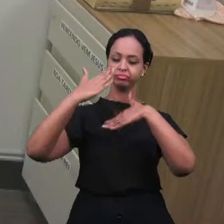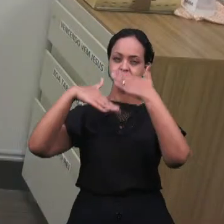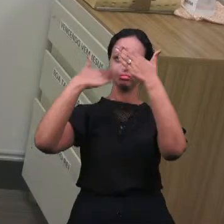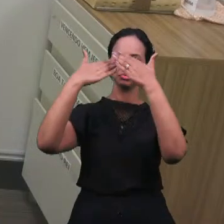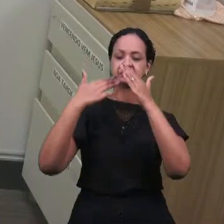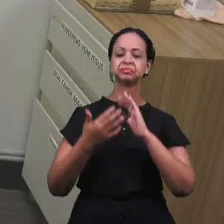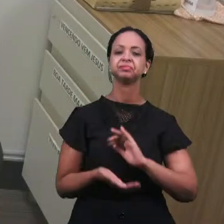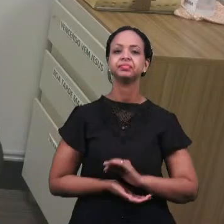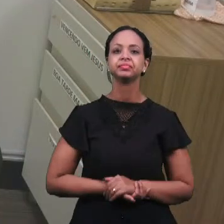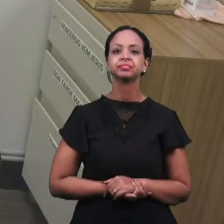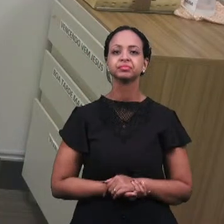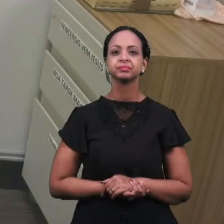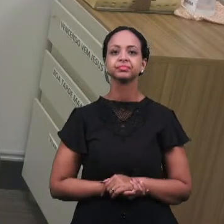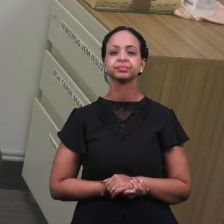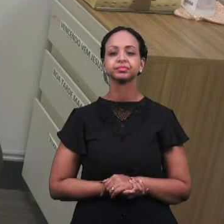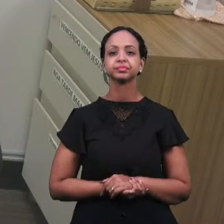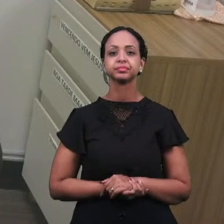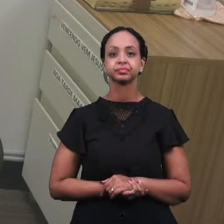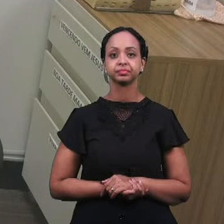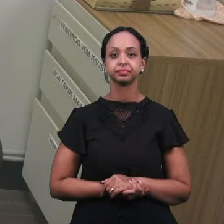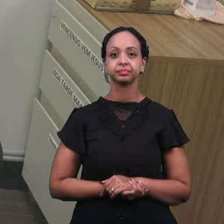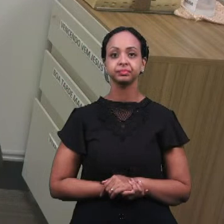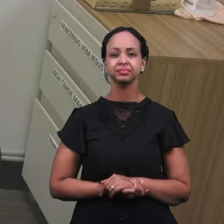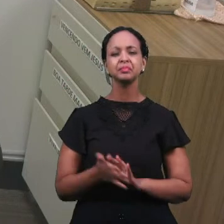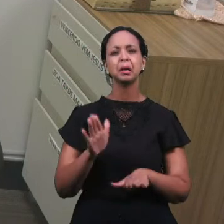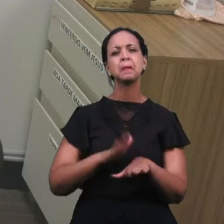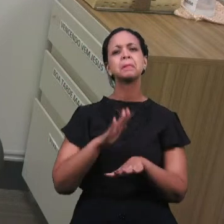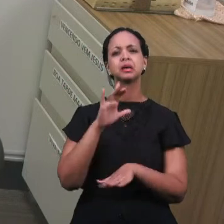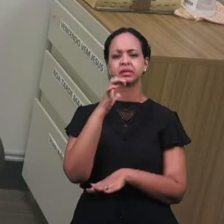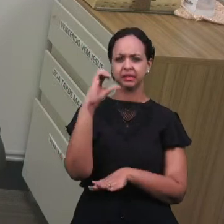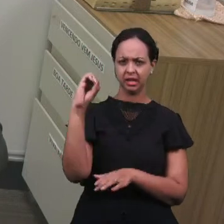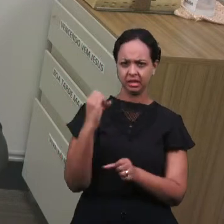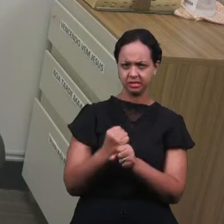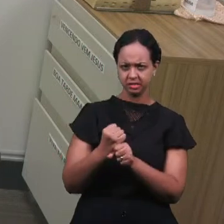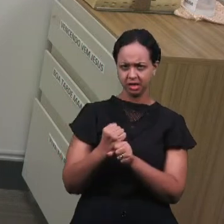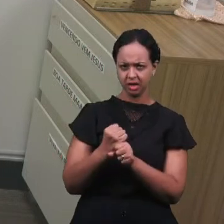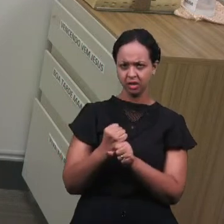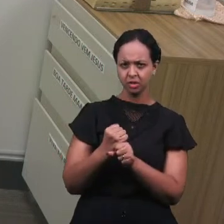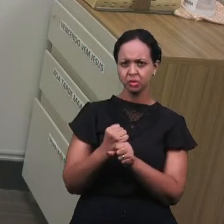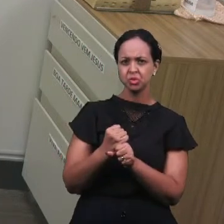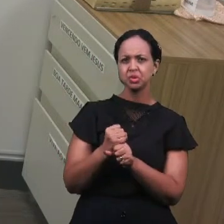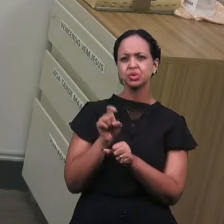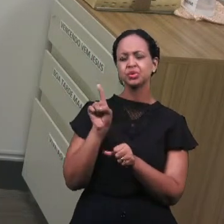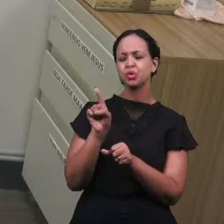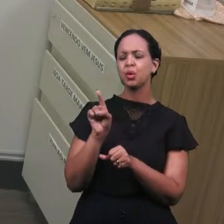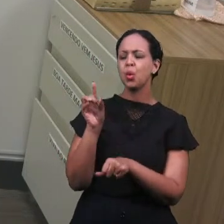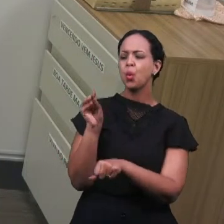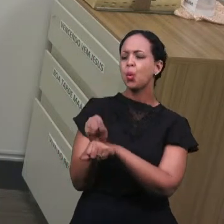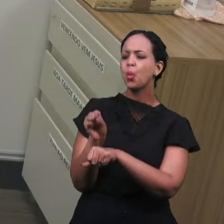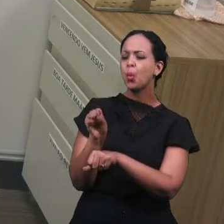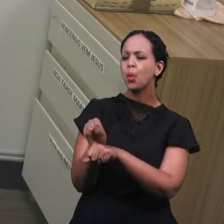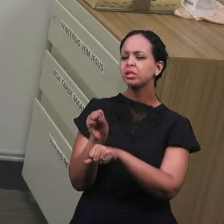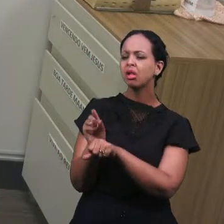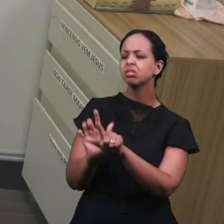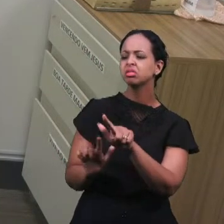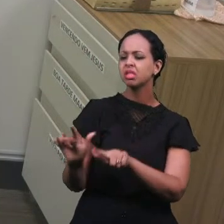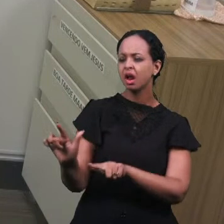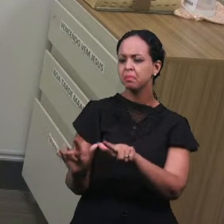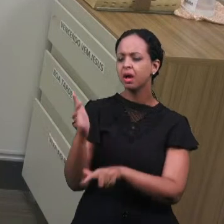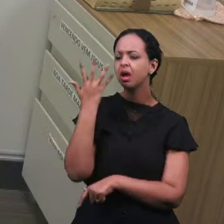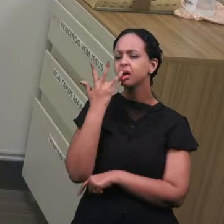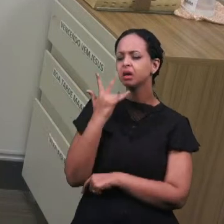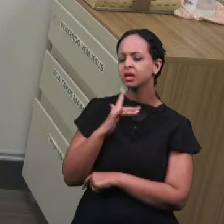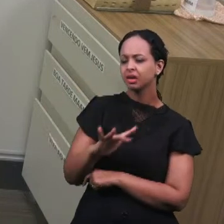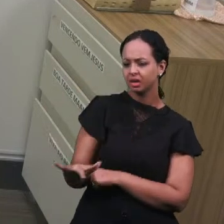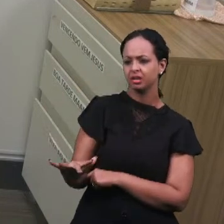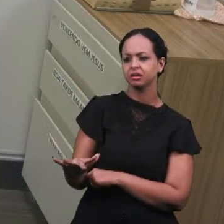sendo glorificado. E também há mais de 10 anos, né, que o pastor está ligado a um trabalho maravilhoso que é o trabalho